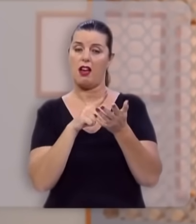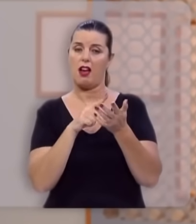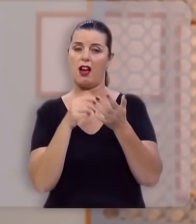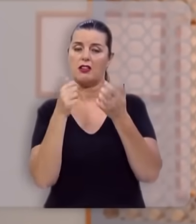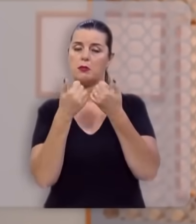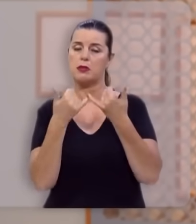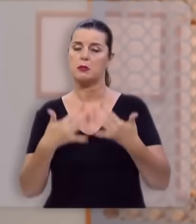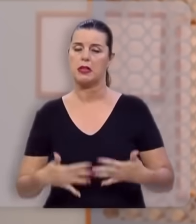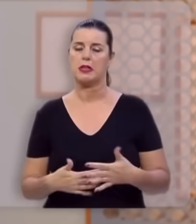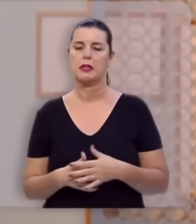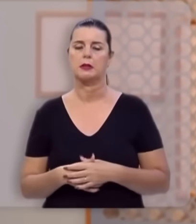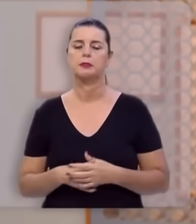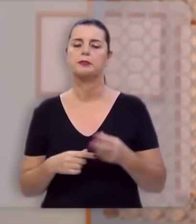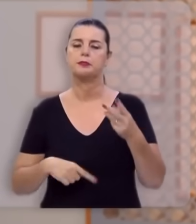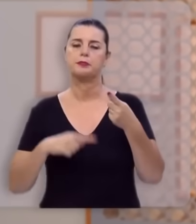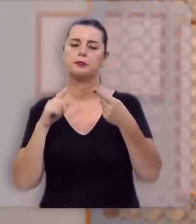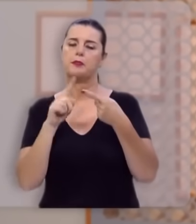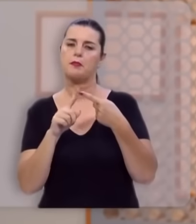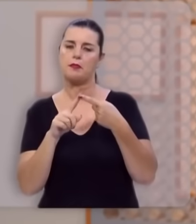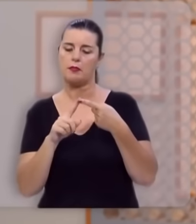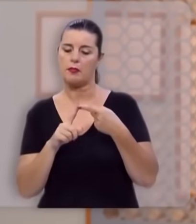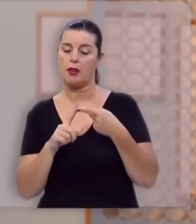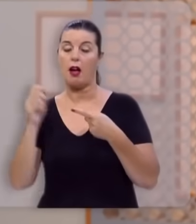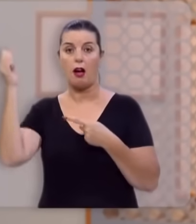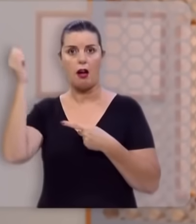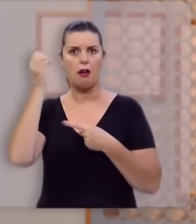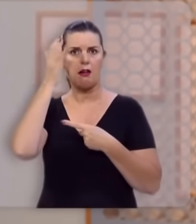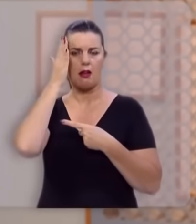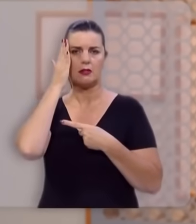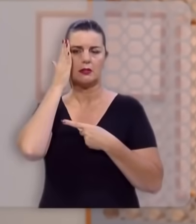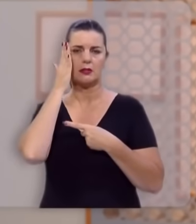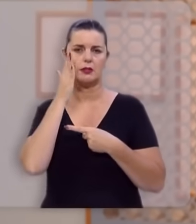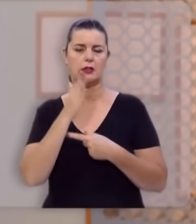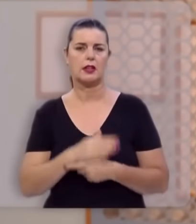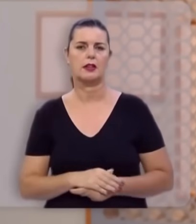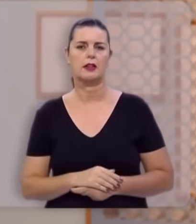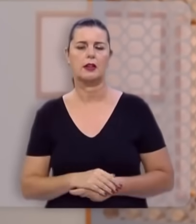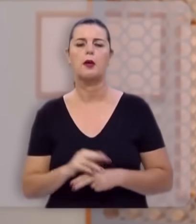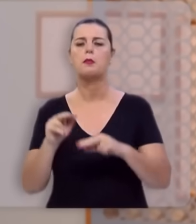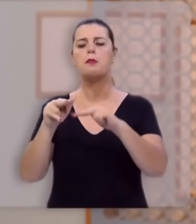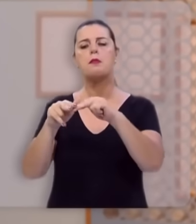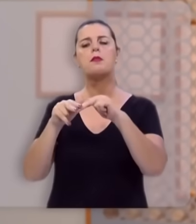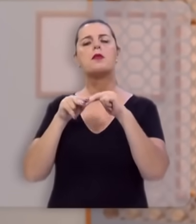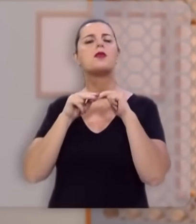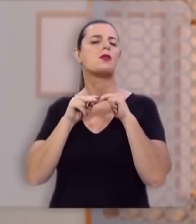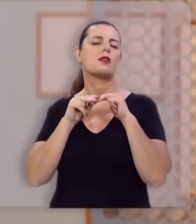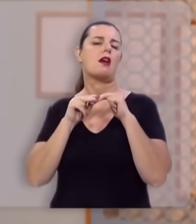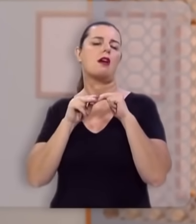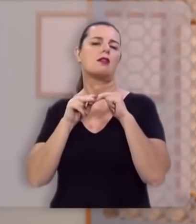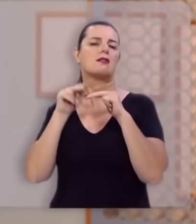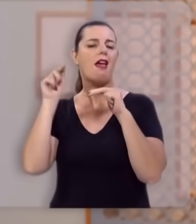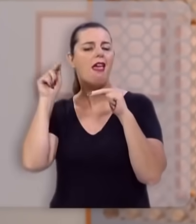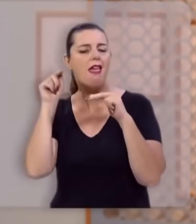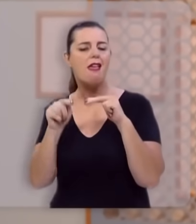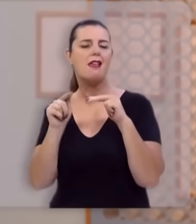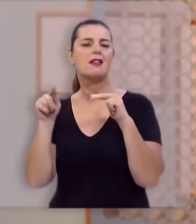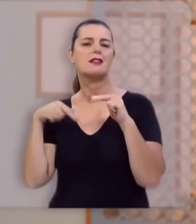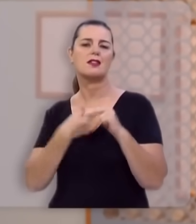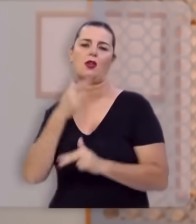destacar. Primeiro, a graça é a causa meritória da nossa